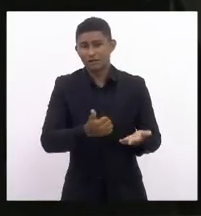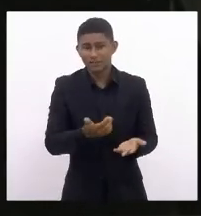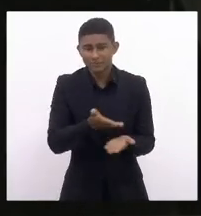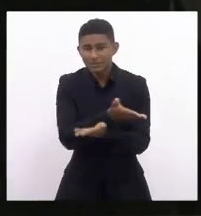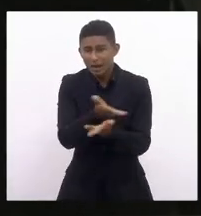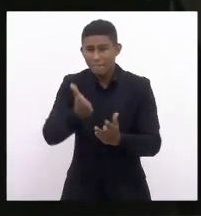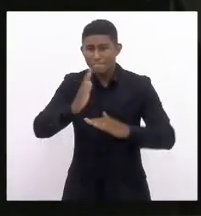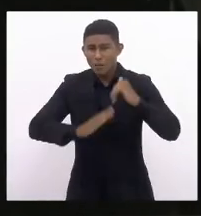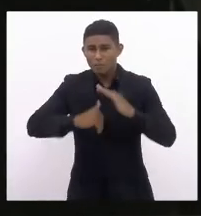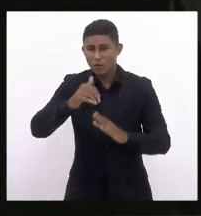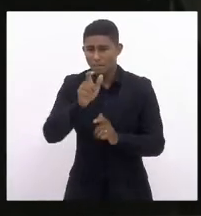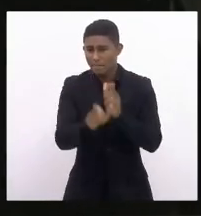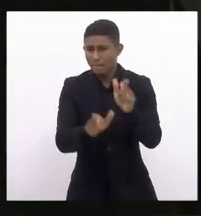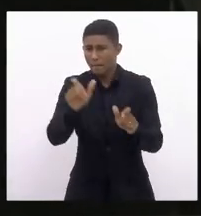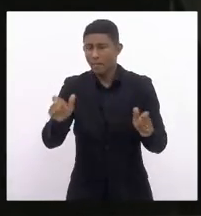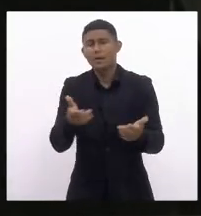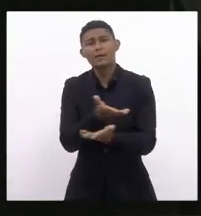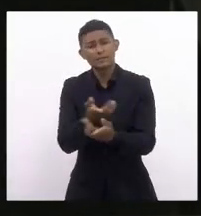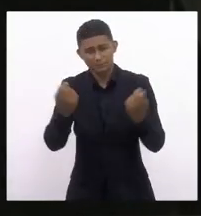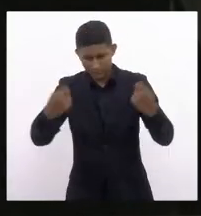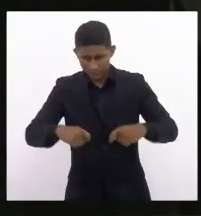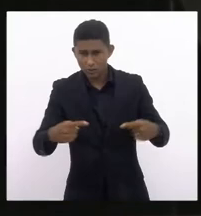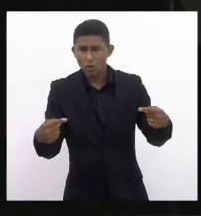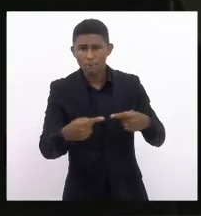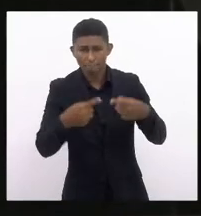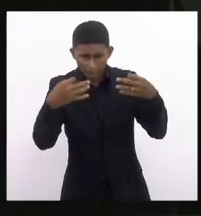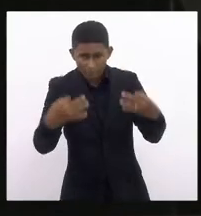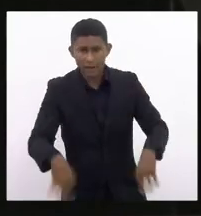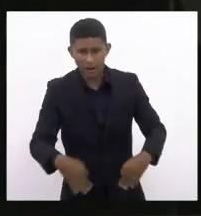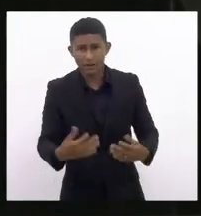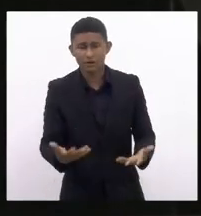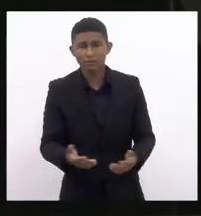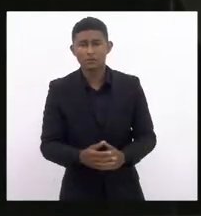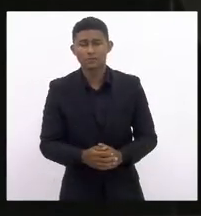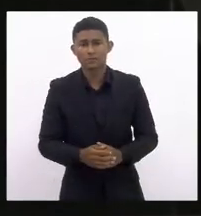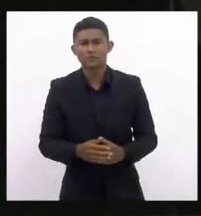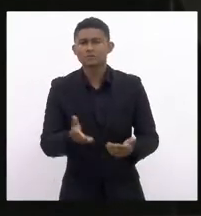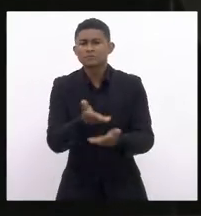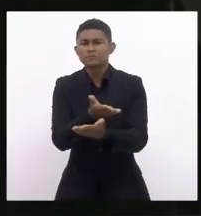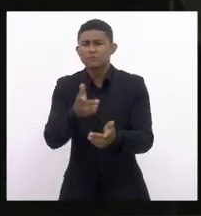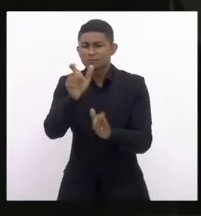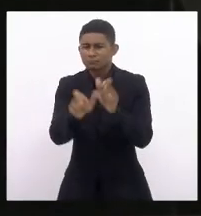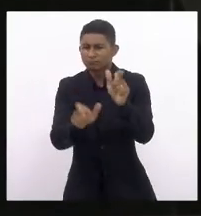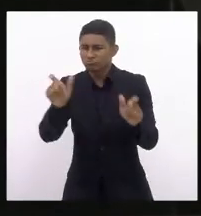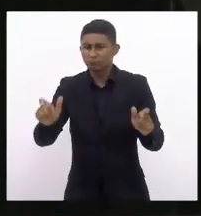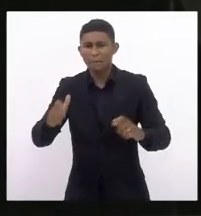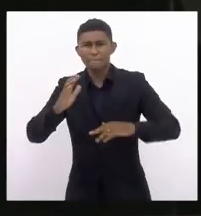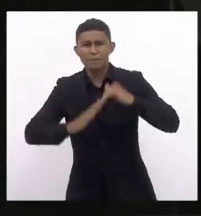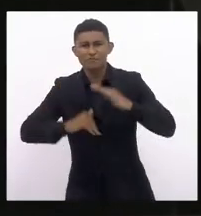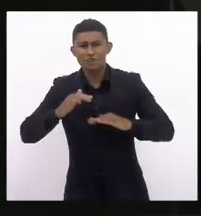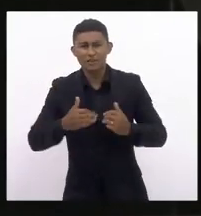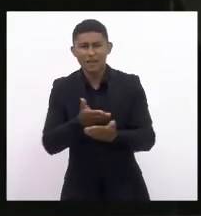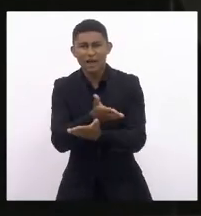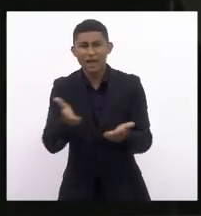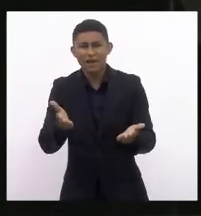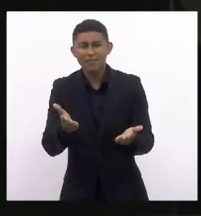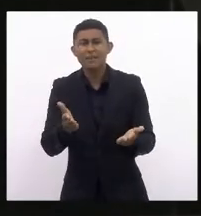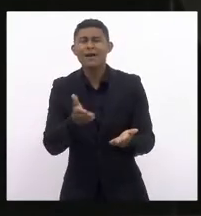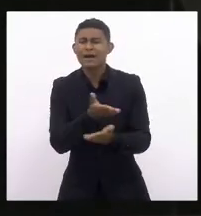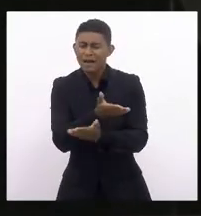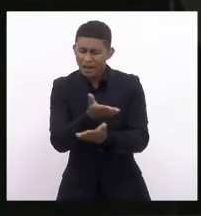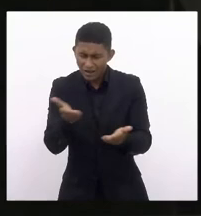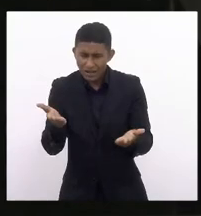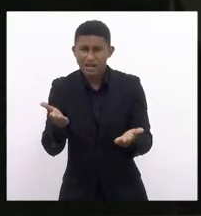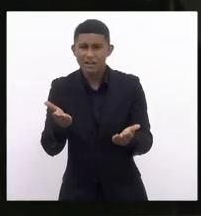profissionais merecem receber. Esses profissionais, Tia Ju, foram os profissionais que salvaram a vida do